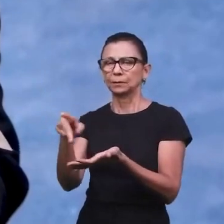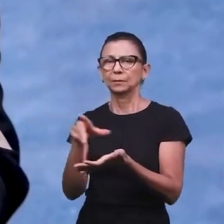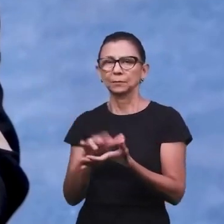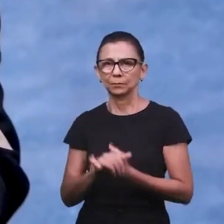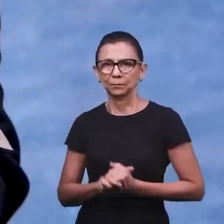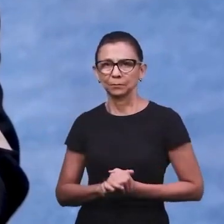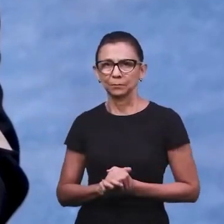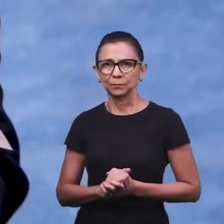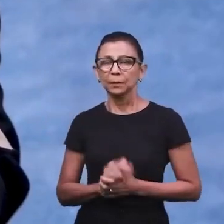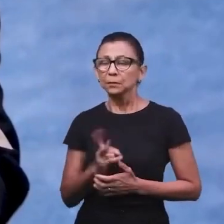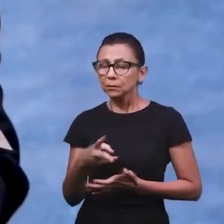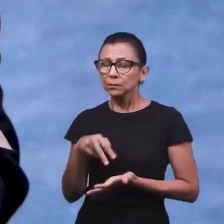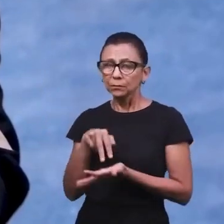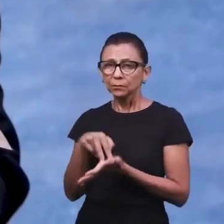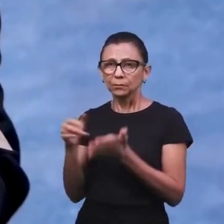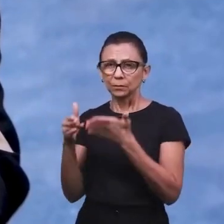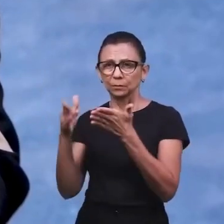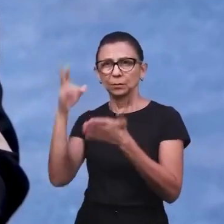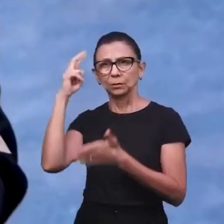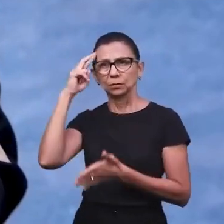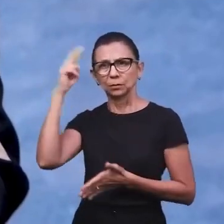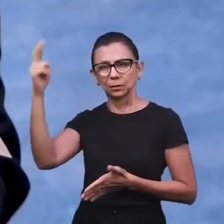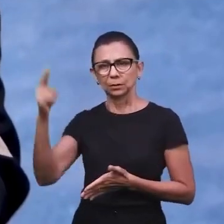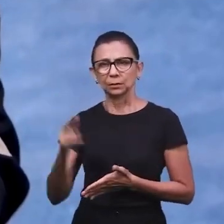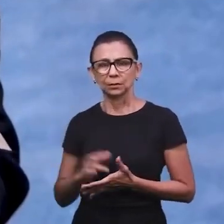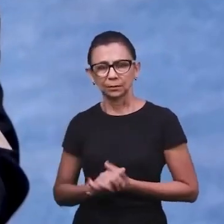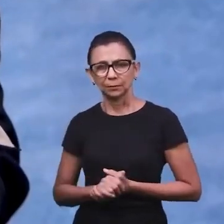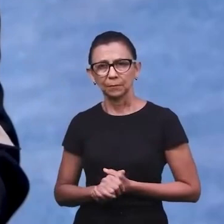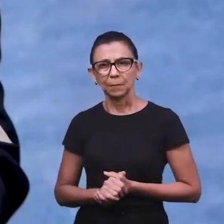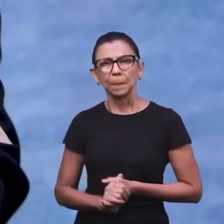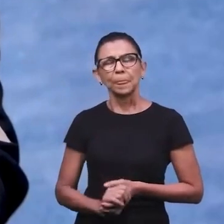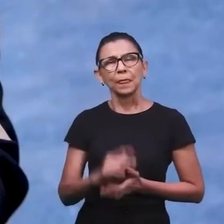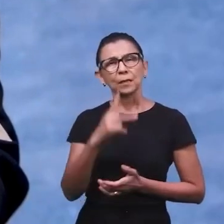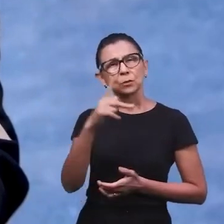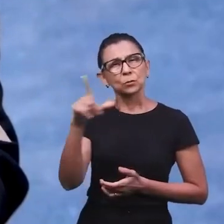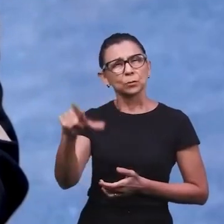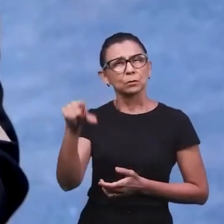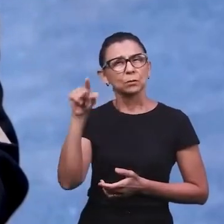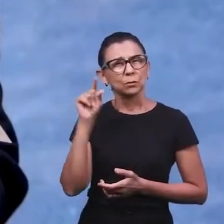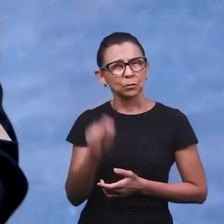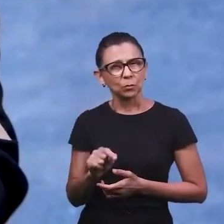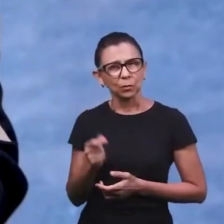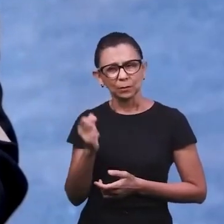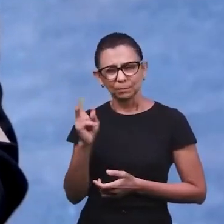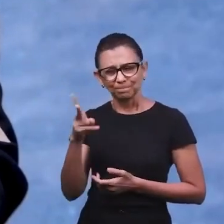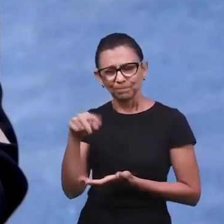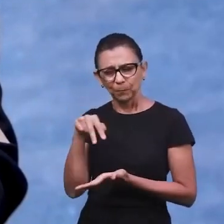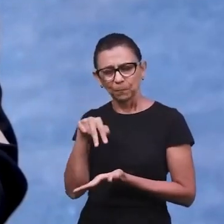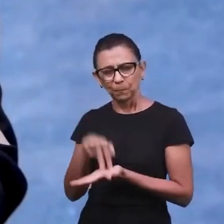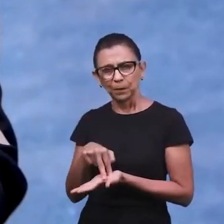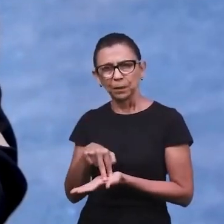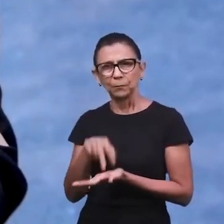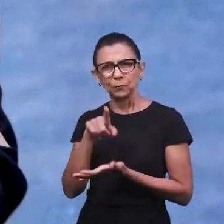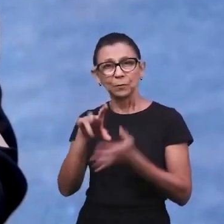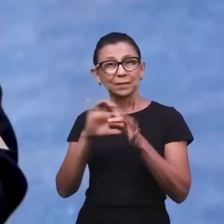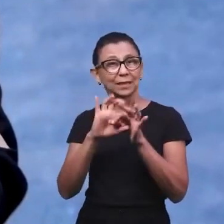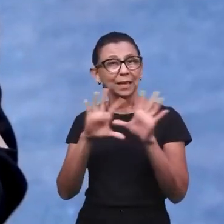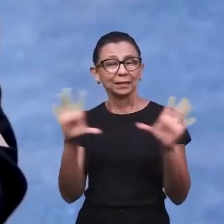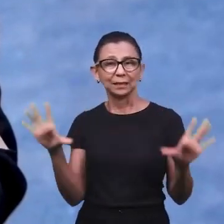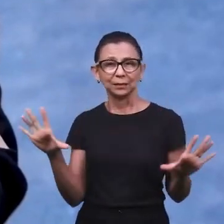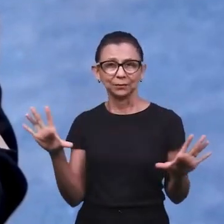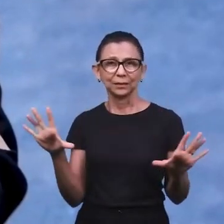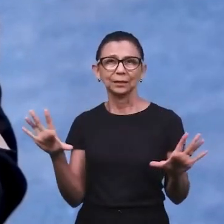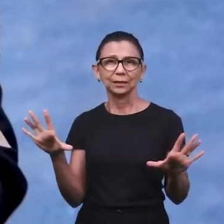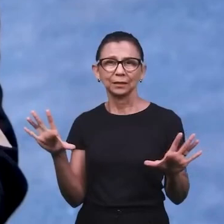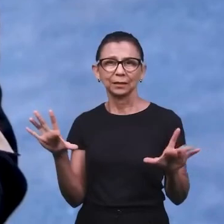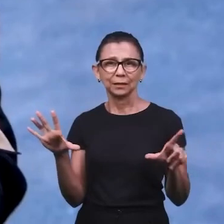permanece firme no caminho do Senhor permanece firme na escolha que você fez pelo seu livre arbítrio por seguir ao